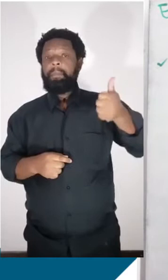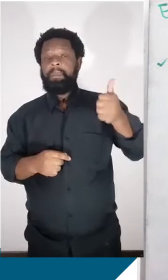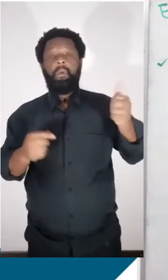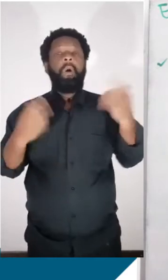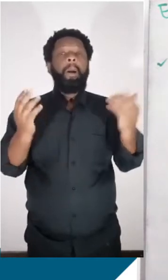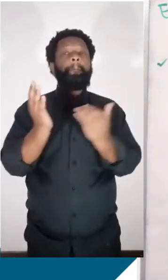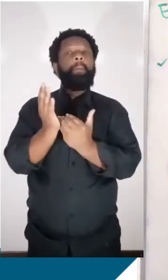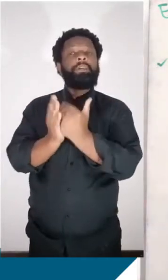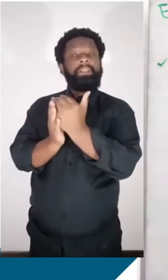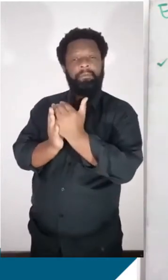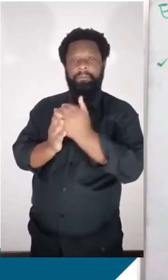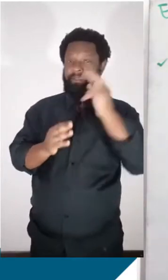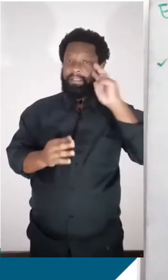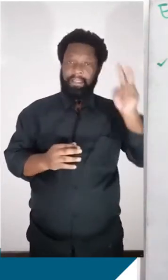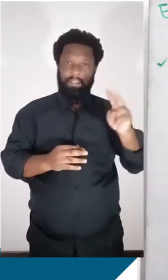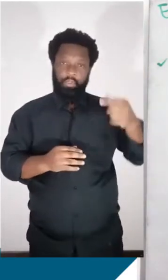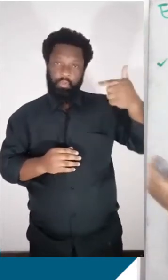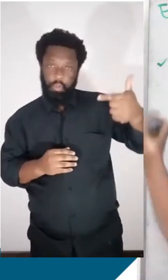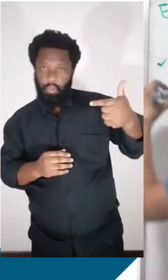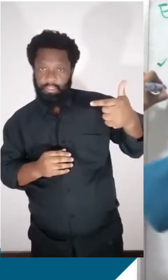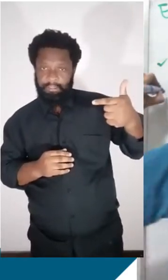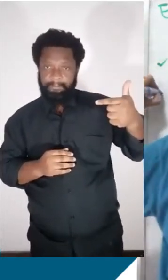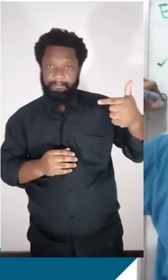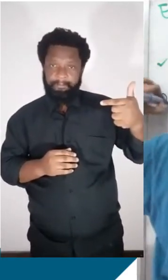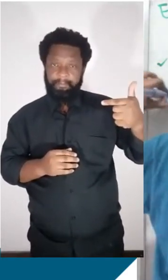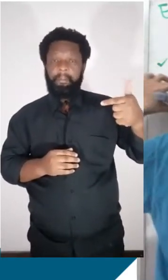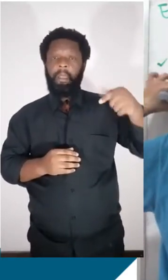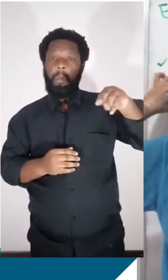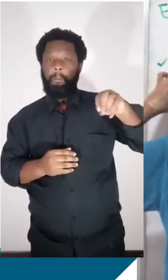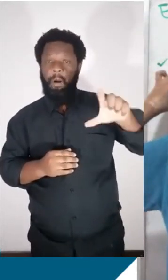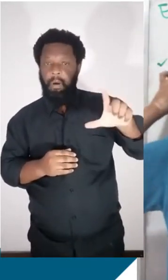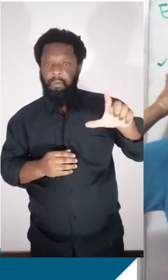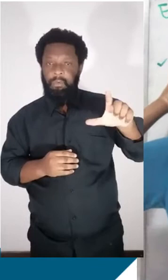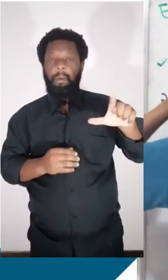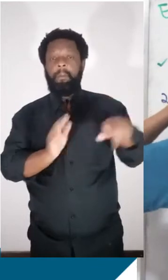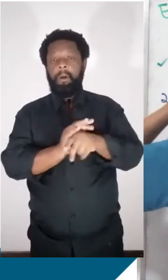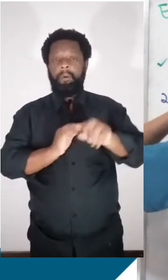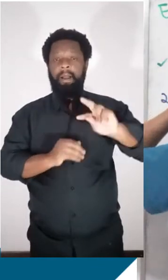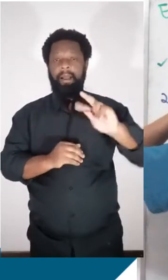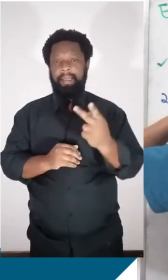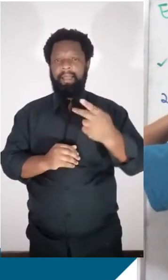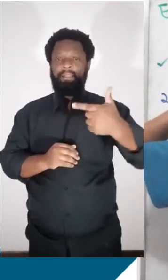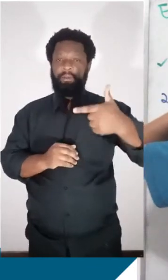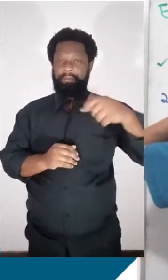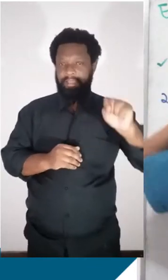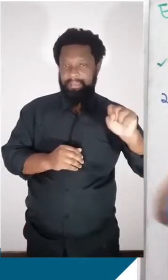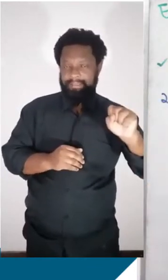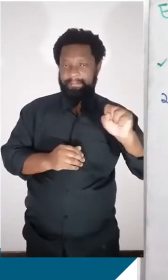pegar a proporção entre eles. Estou vendo aqui que 2 mol de